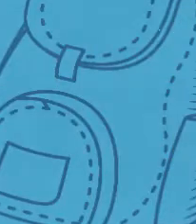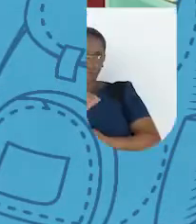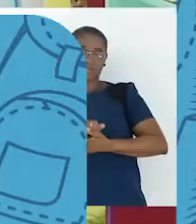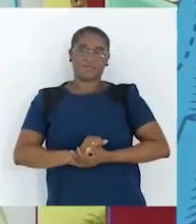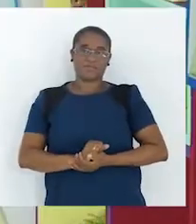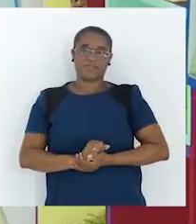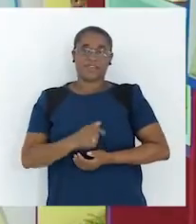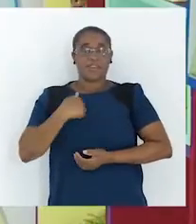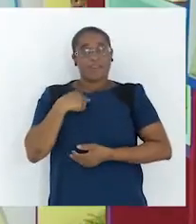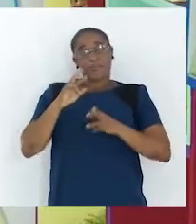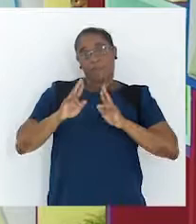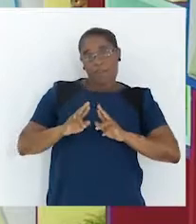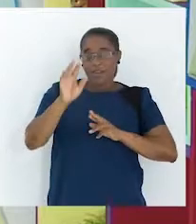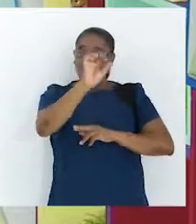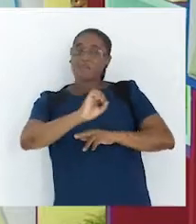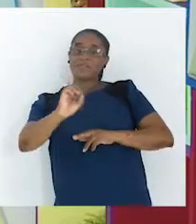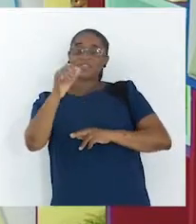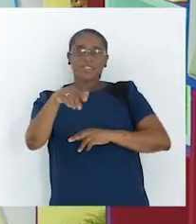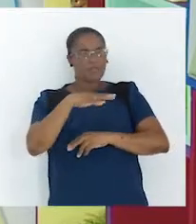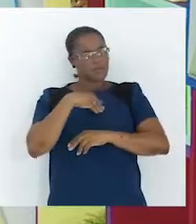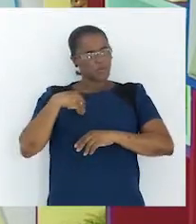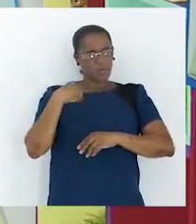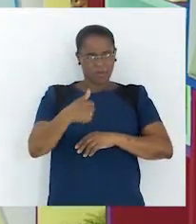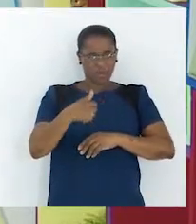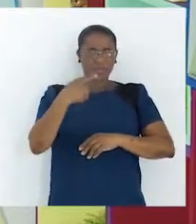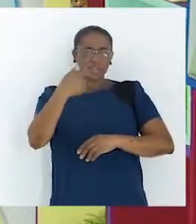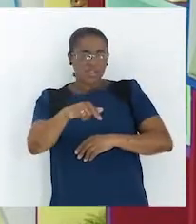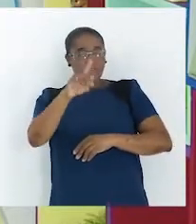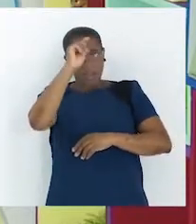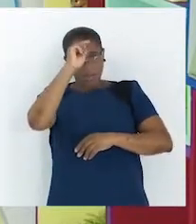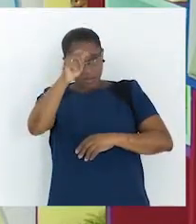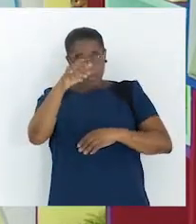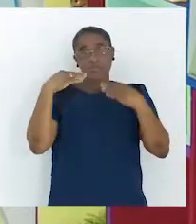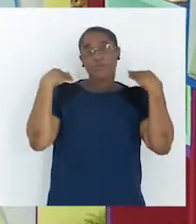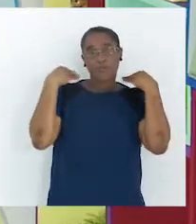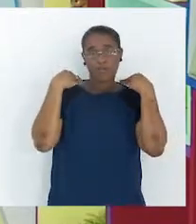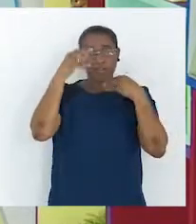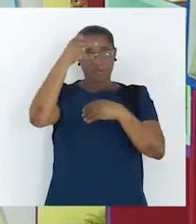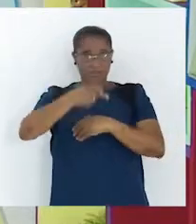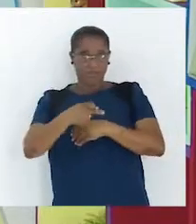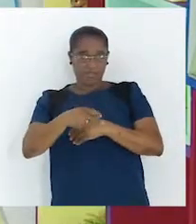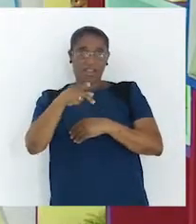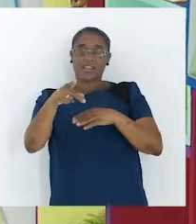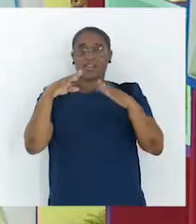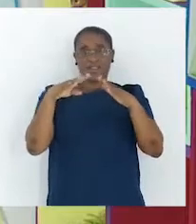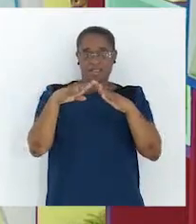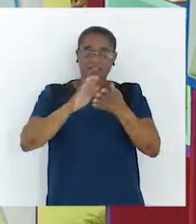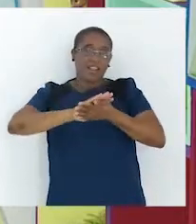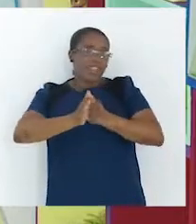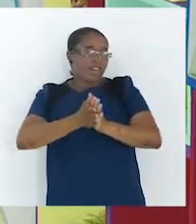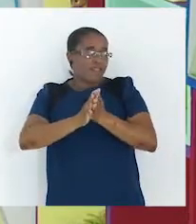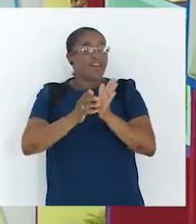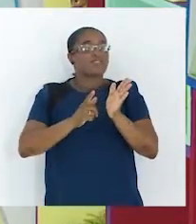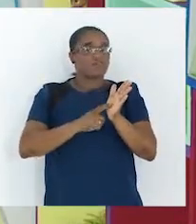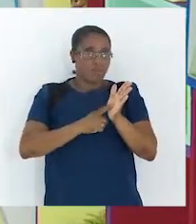em casa Espero que estejam bem esteja cumprir as orientações ficar em casa lavar as